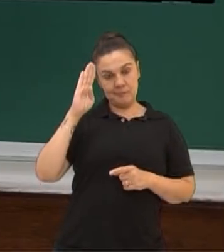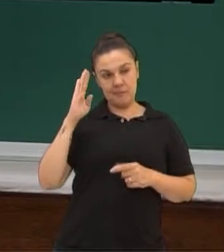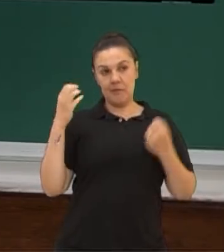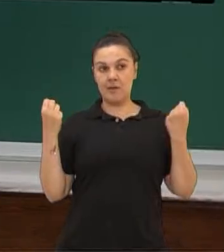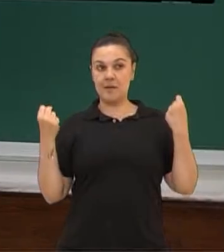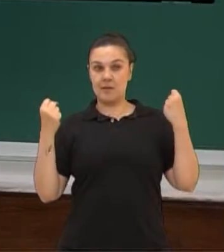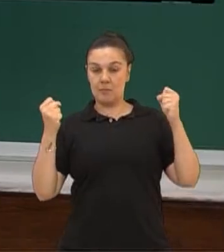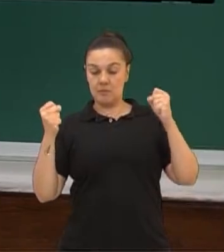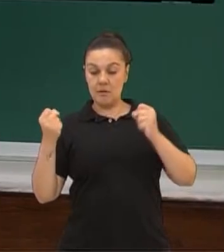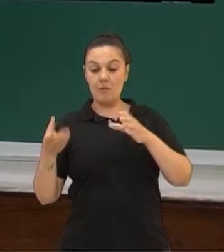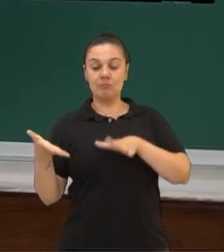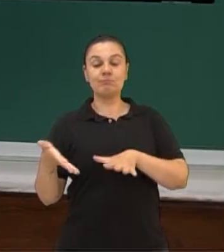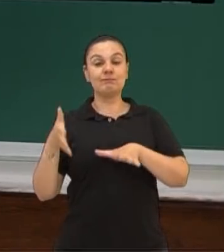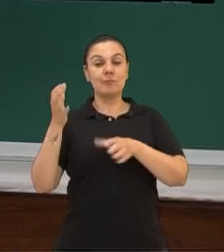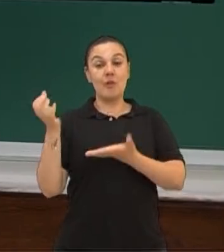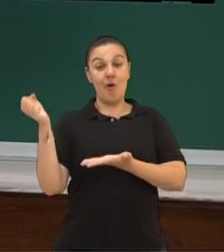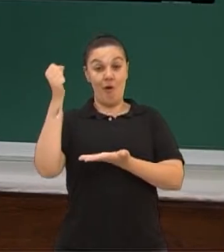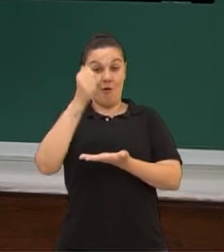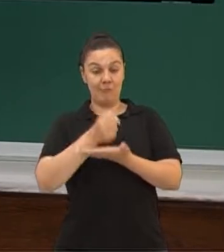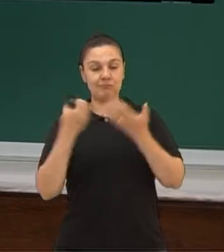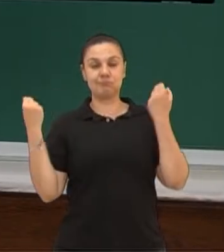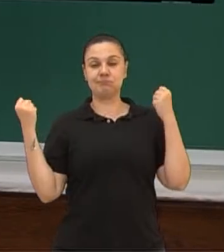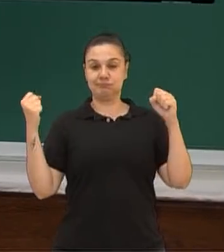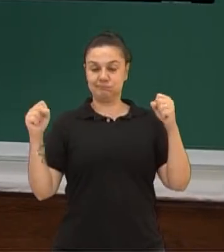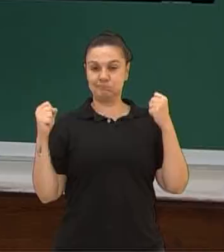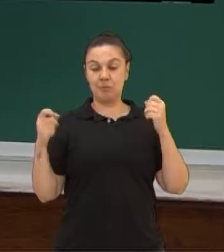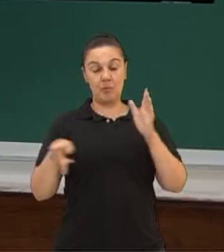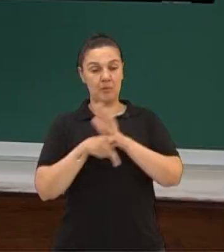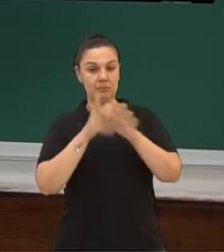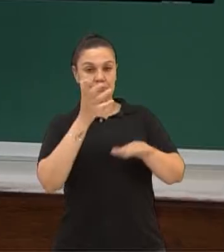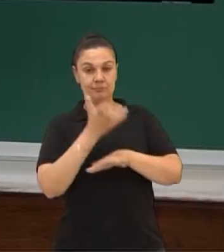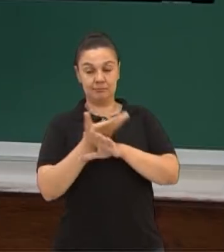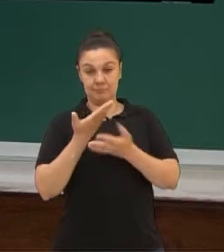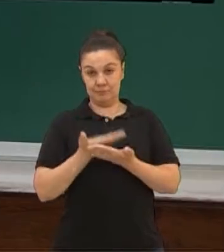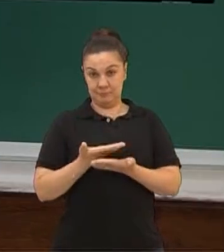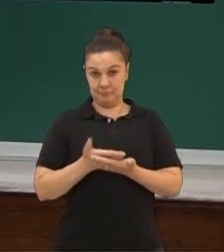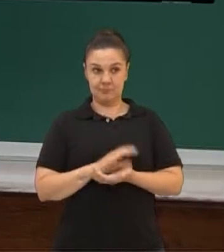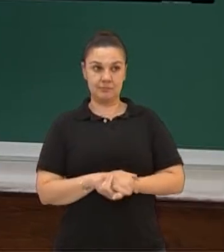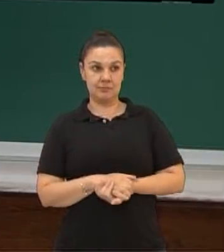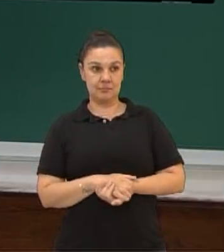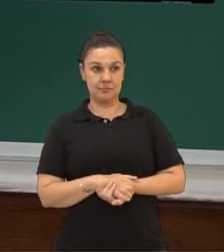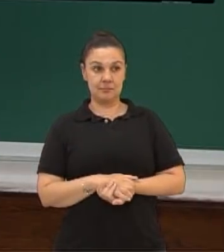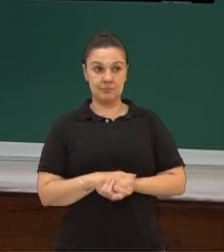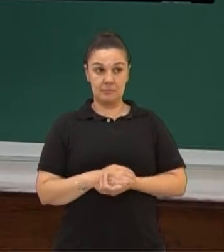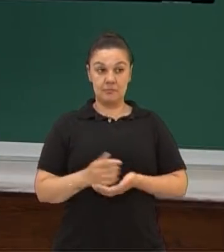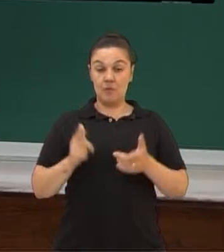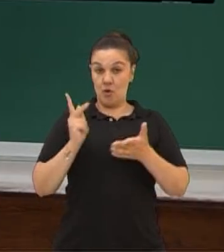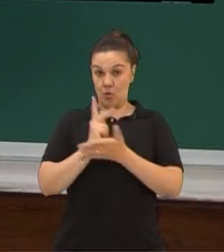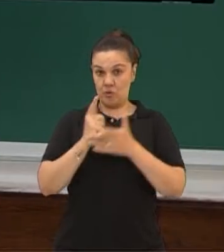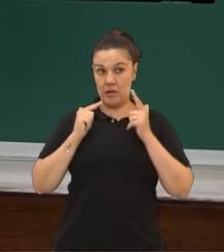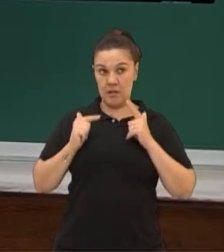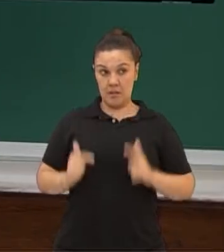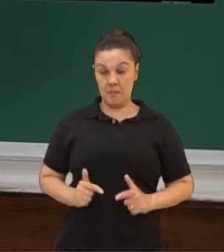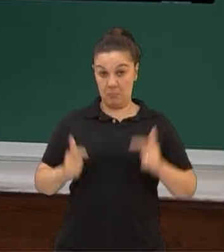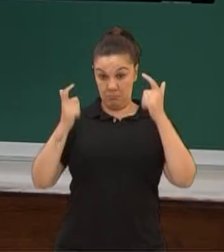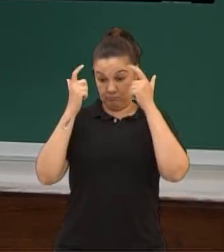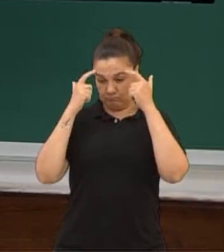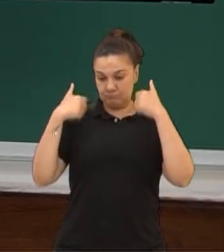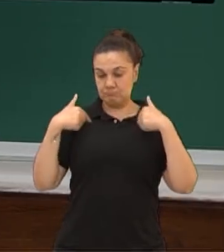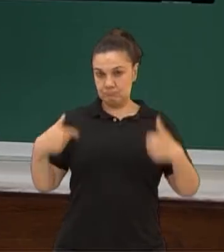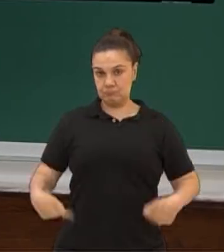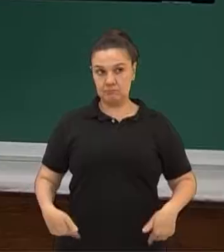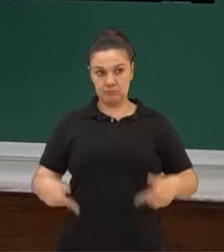da inserção da educação física enquanto disciplina escolar. Manter a higiene da população,